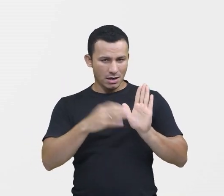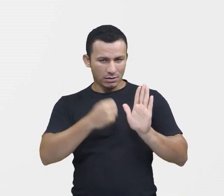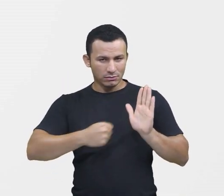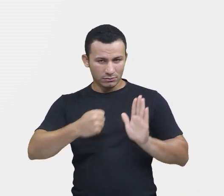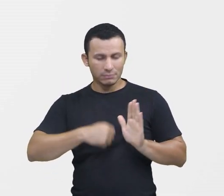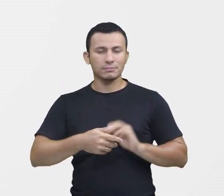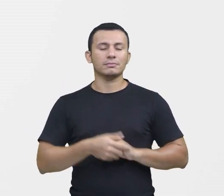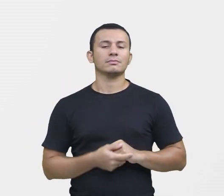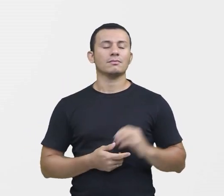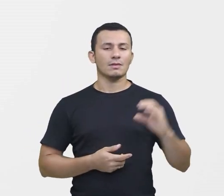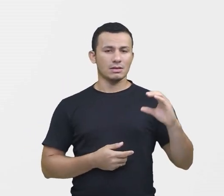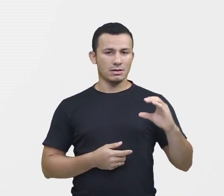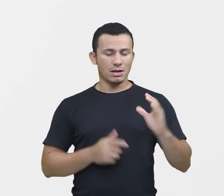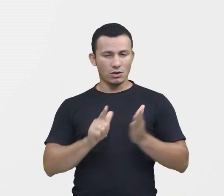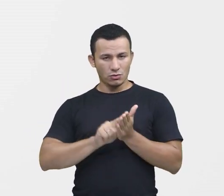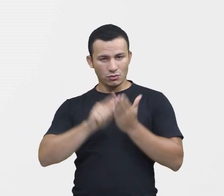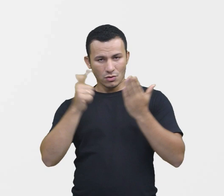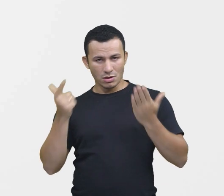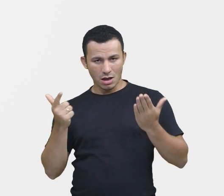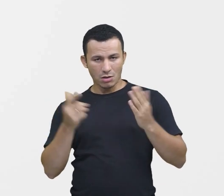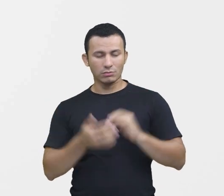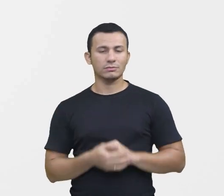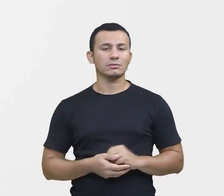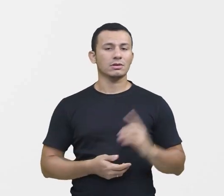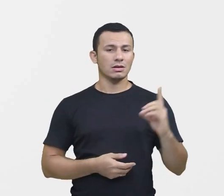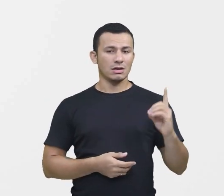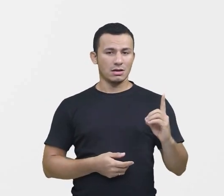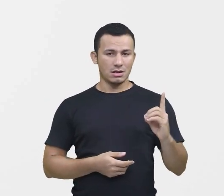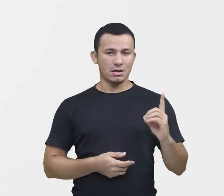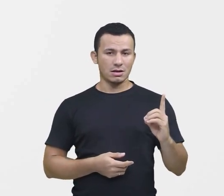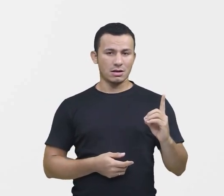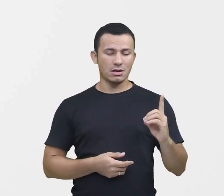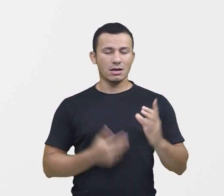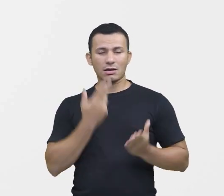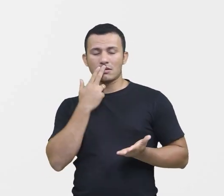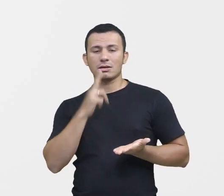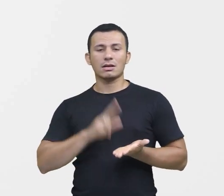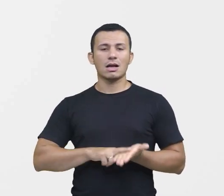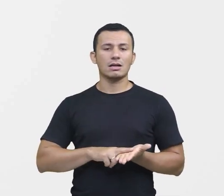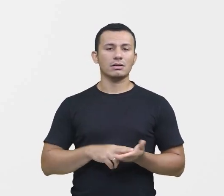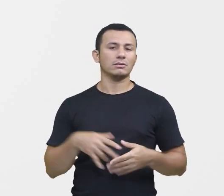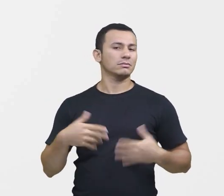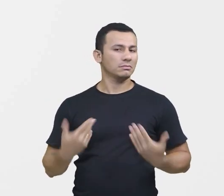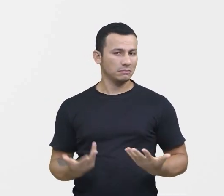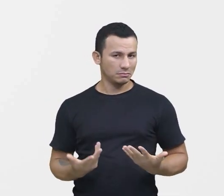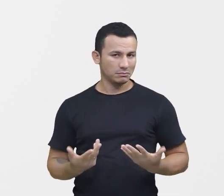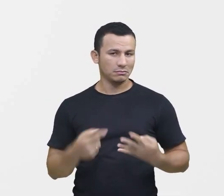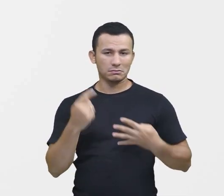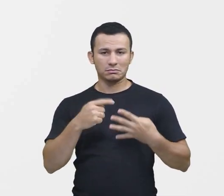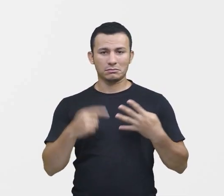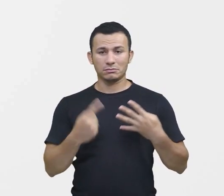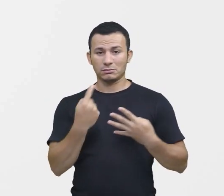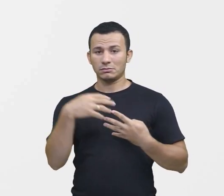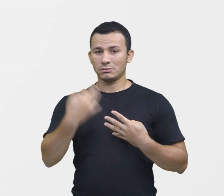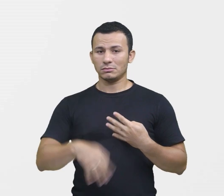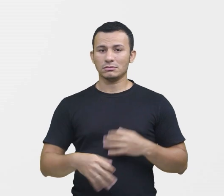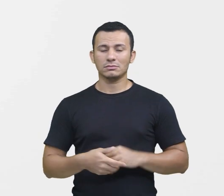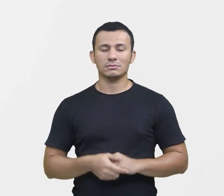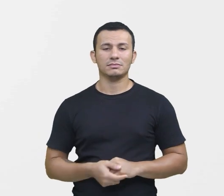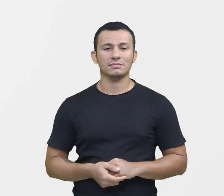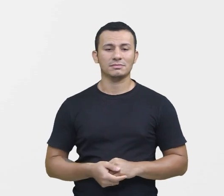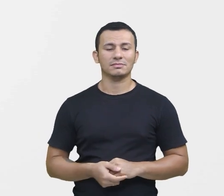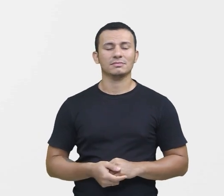C, jornal, ou opção D, carta. A resposta correta é